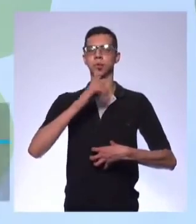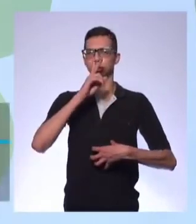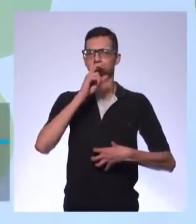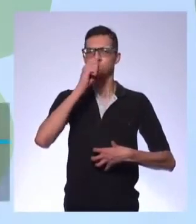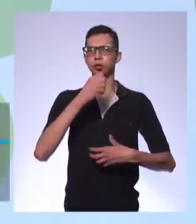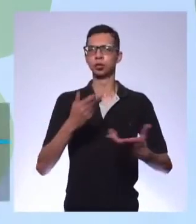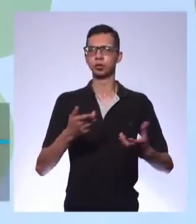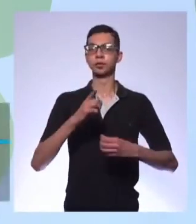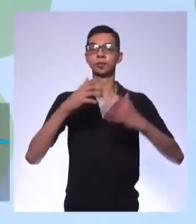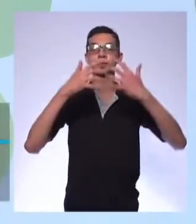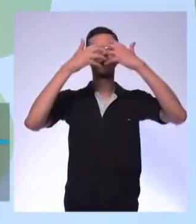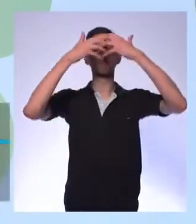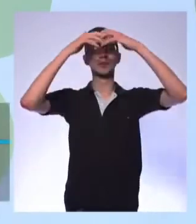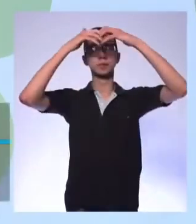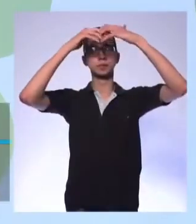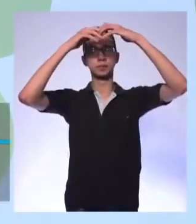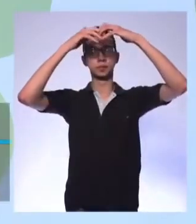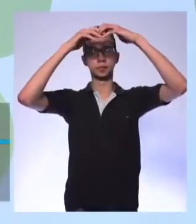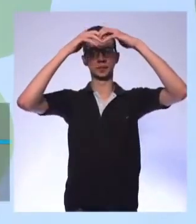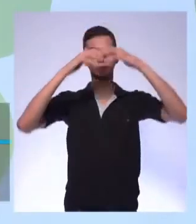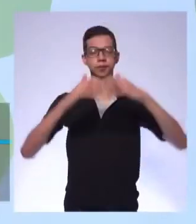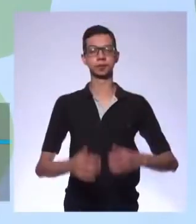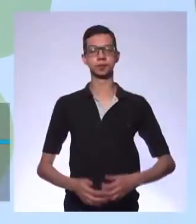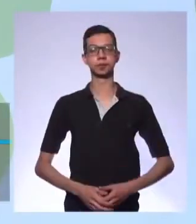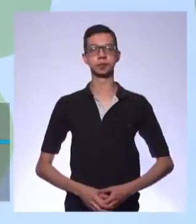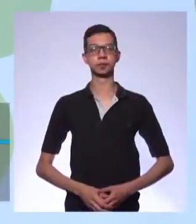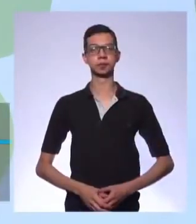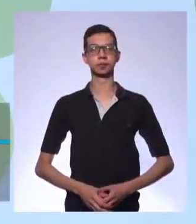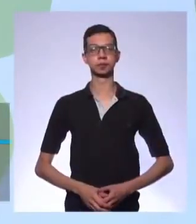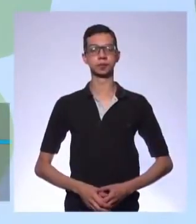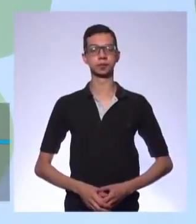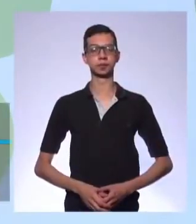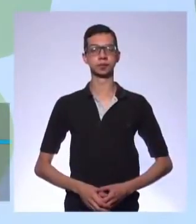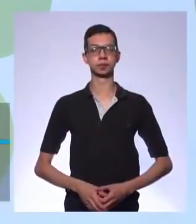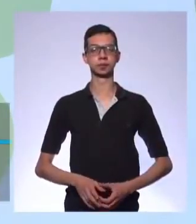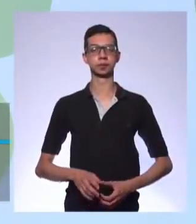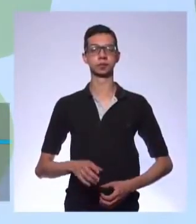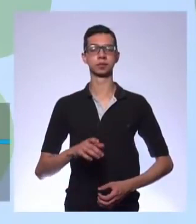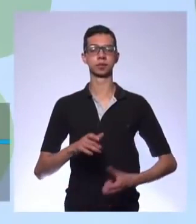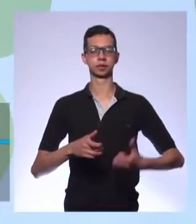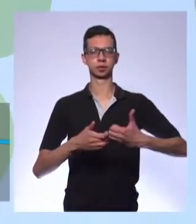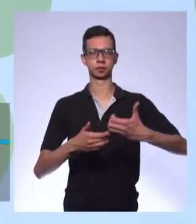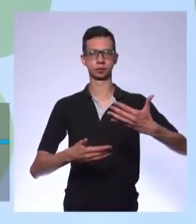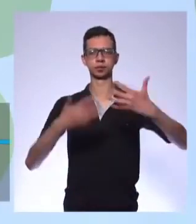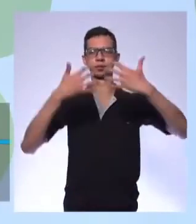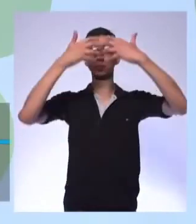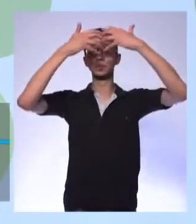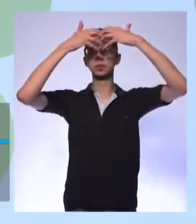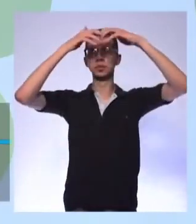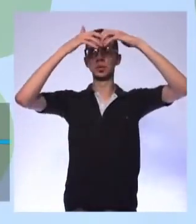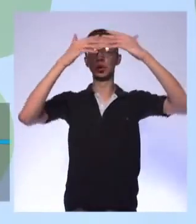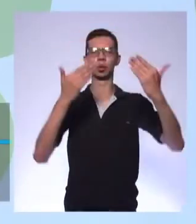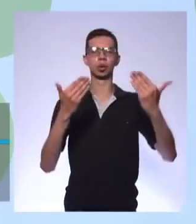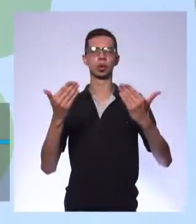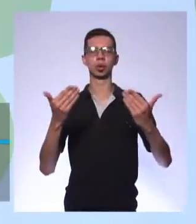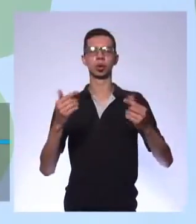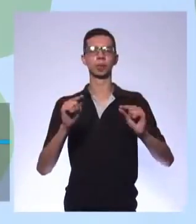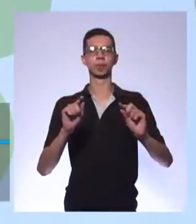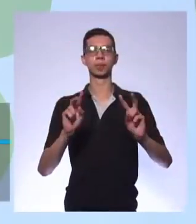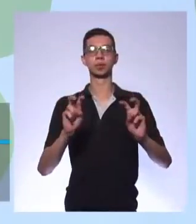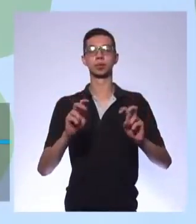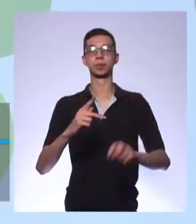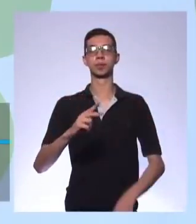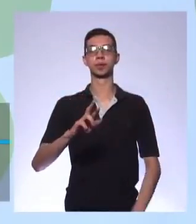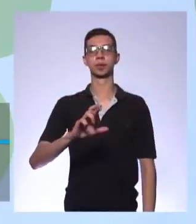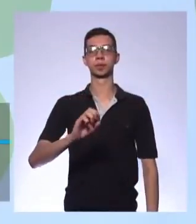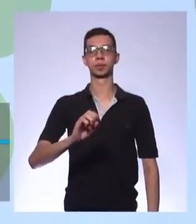aí a ideia tá bem no chat, está bem agregada com proteínas,